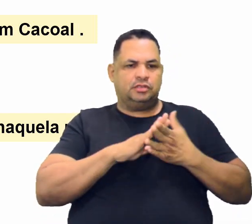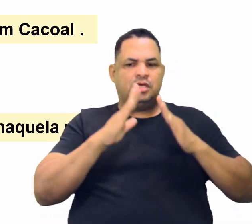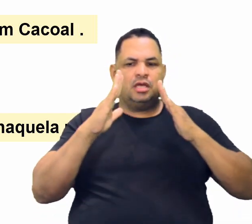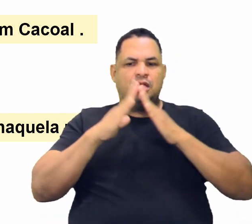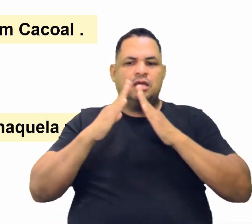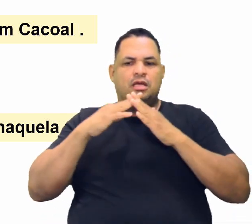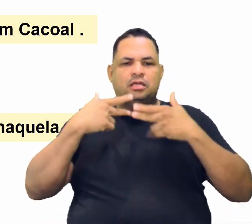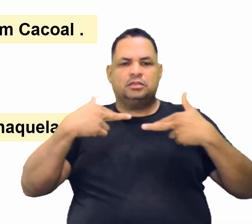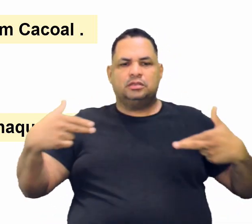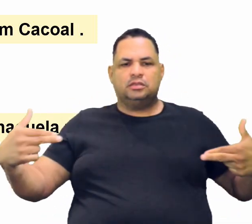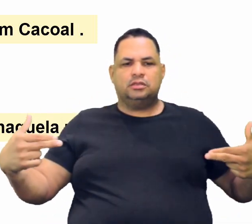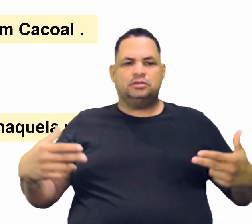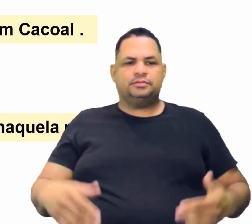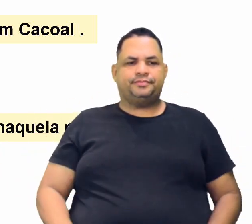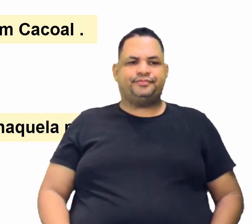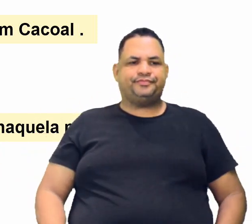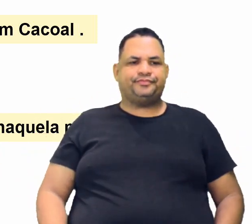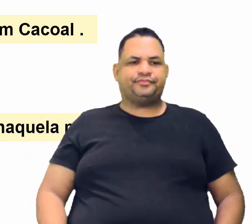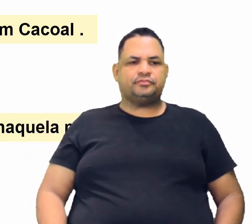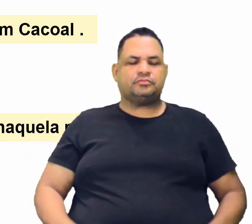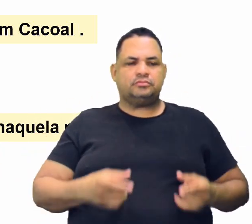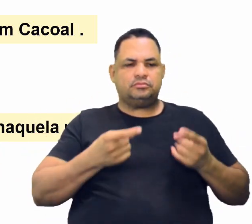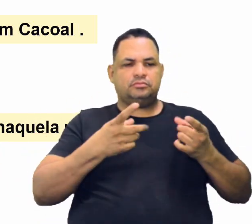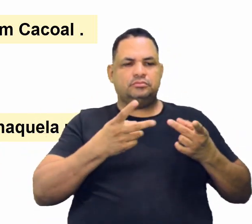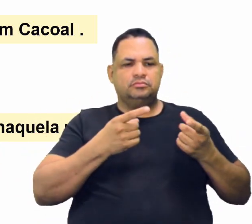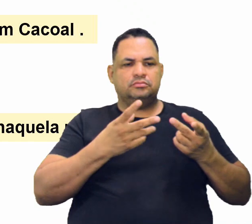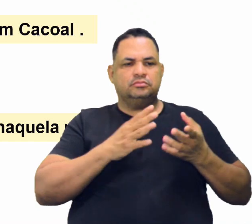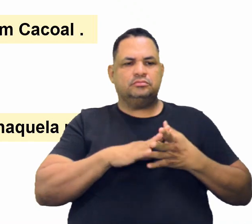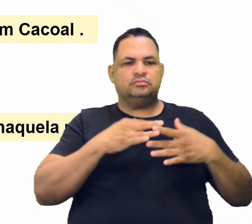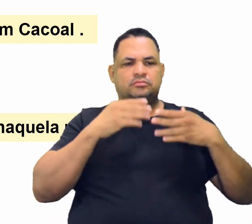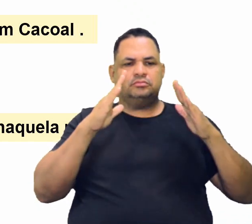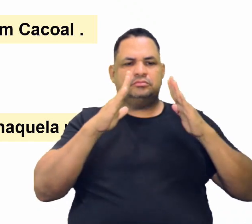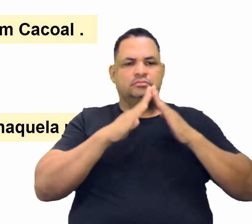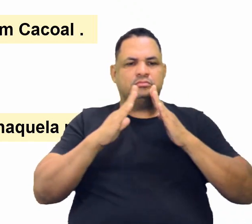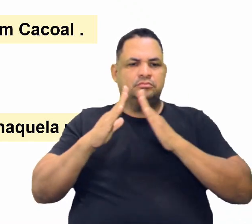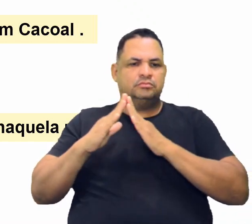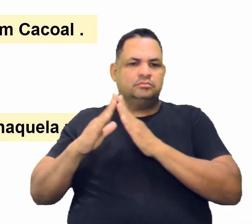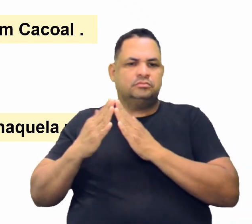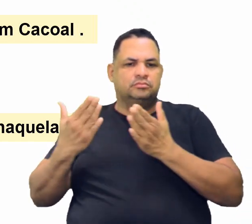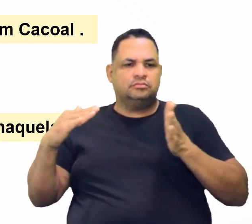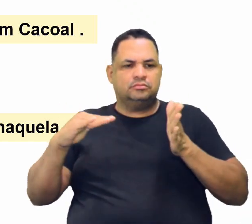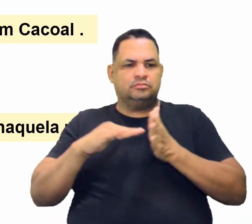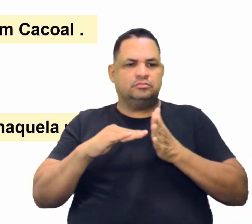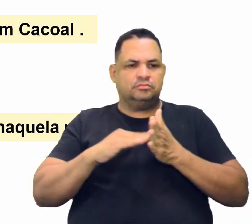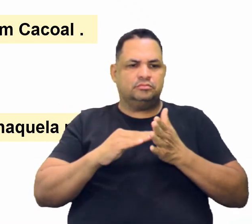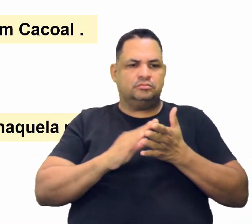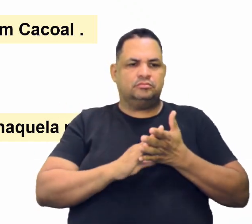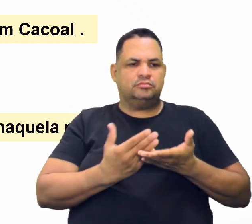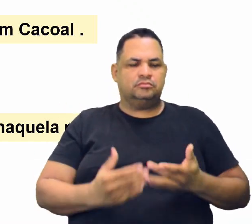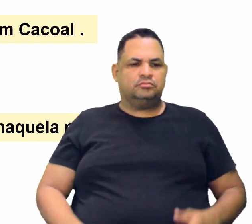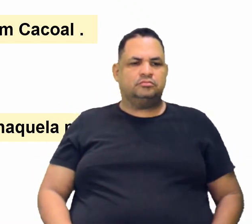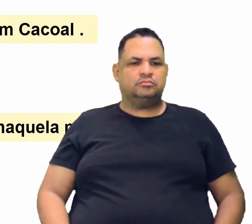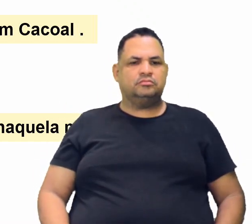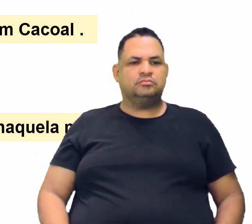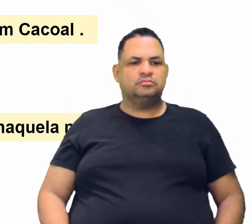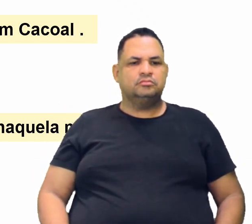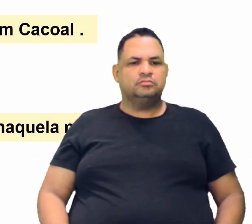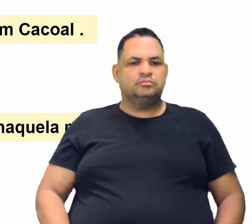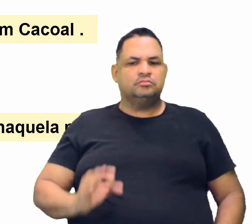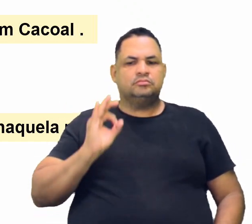casas, e aí, ó, vendem-se casas no condomínio fechado de um dormitório.